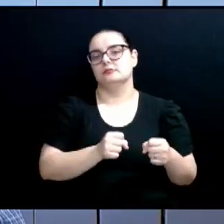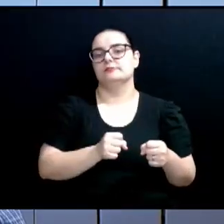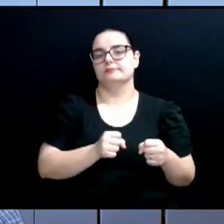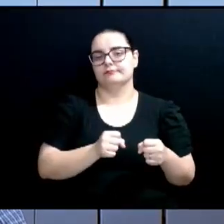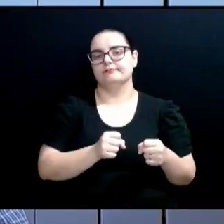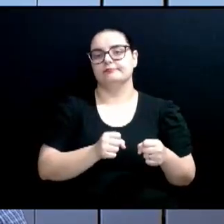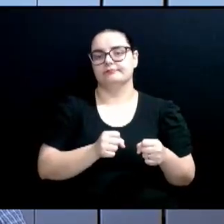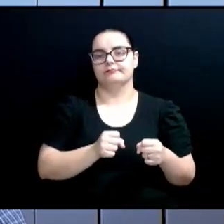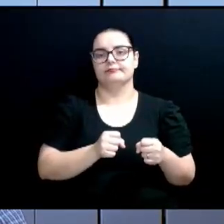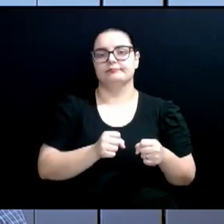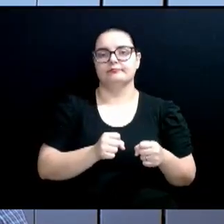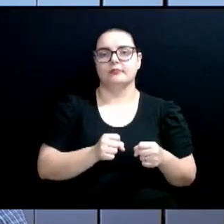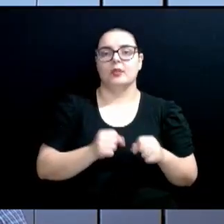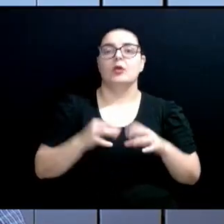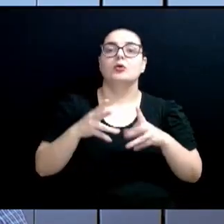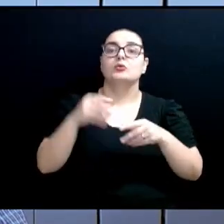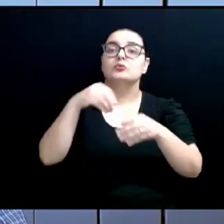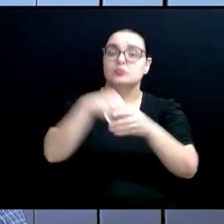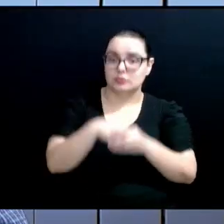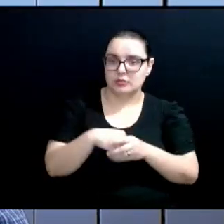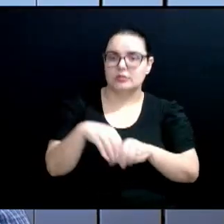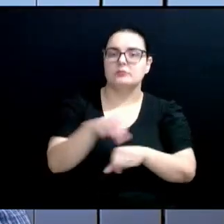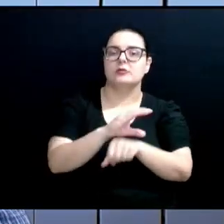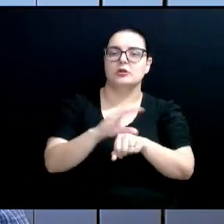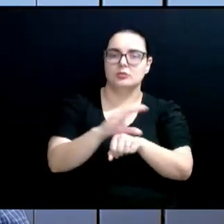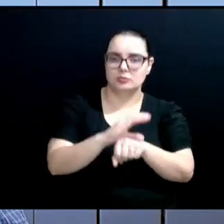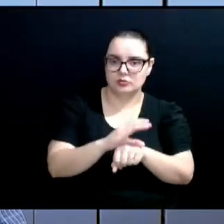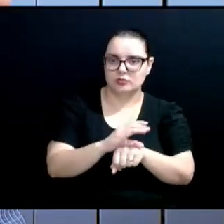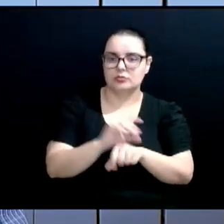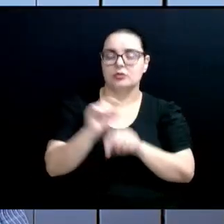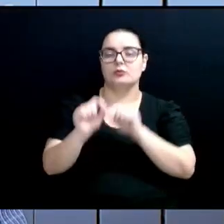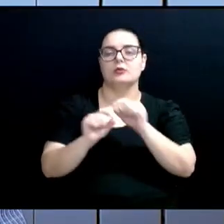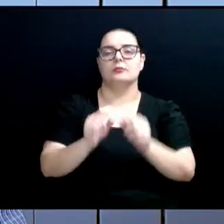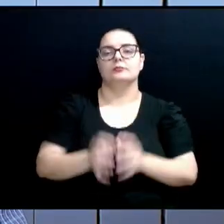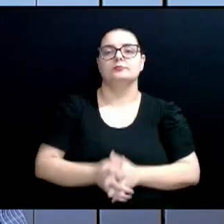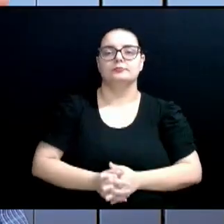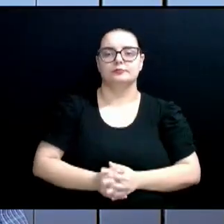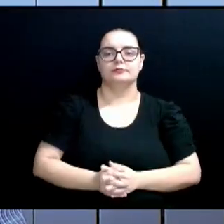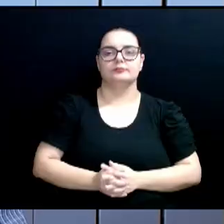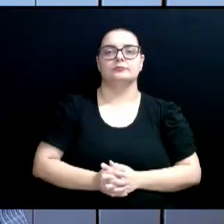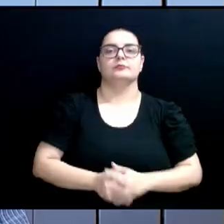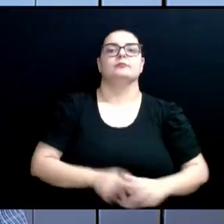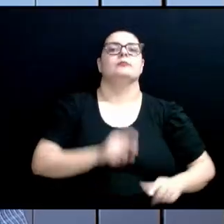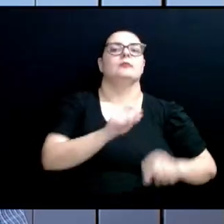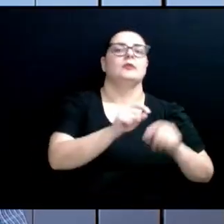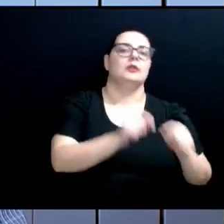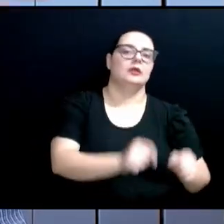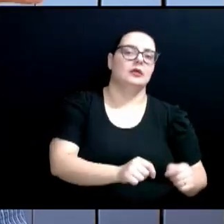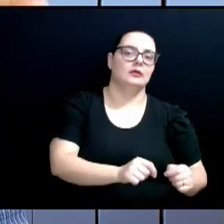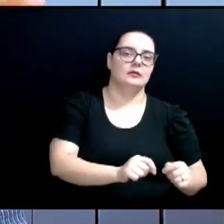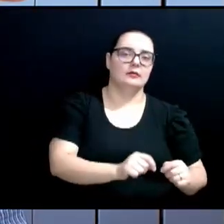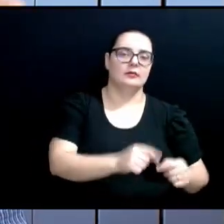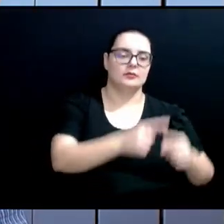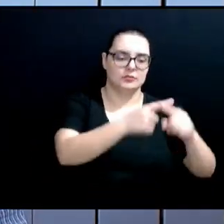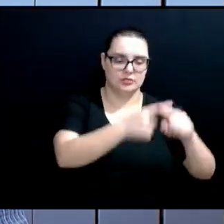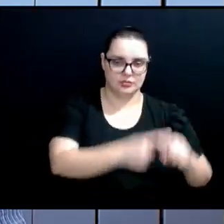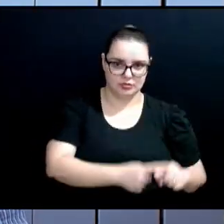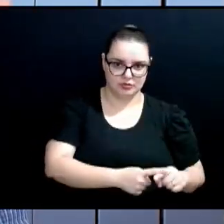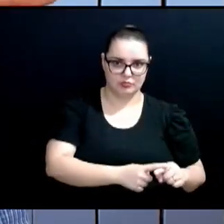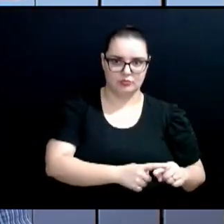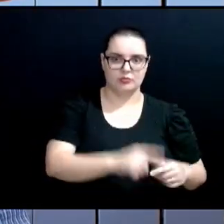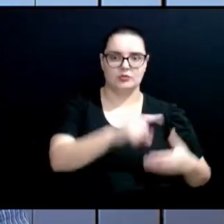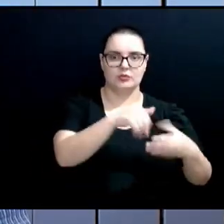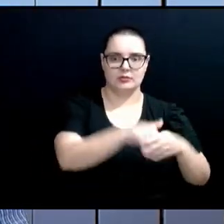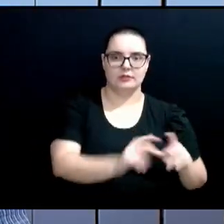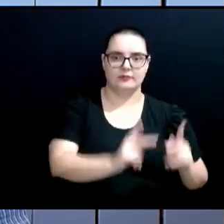Aquilo que está previsto constitucionalmente, que é o seguinte: quem ganha eleição, quem disputa a eleição e vence a eleição,